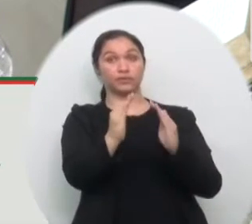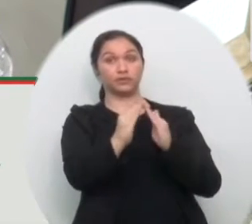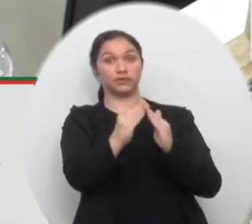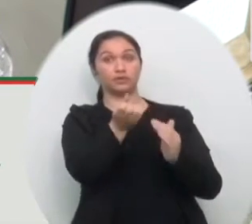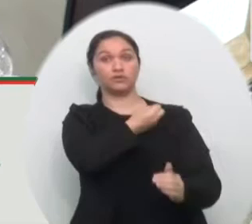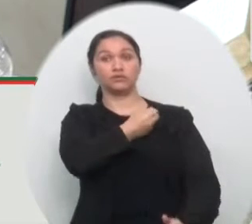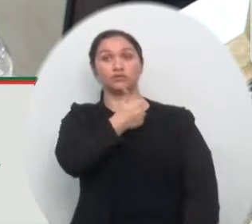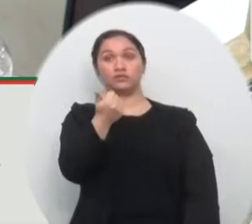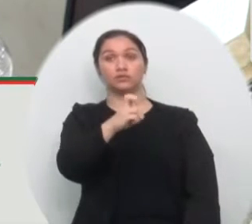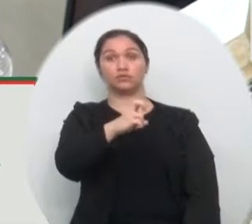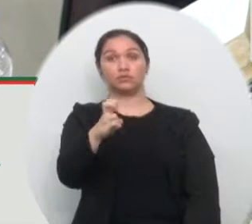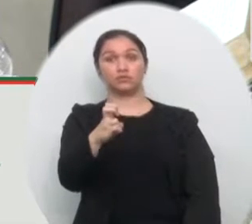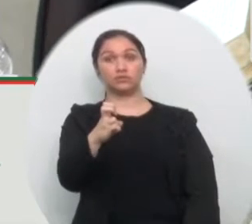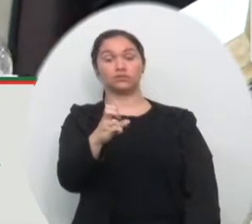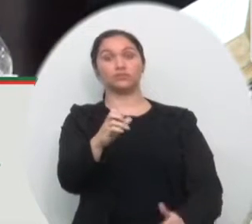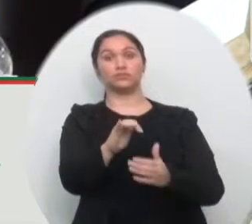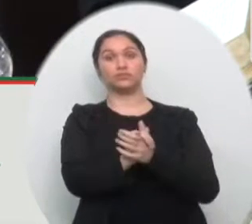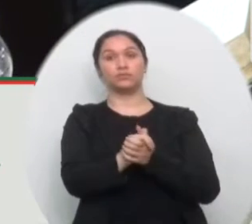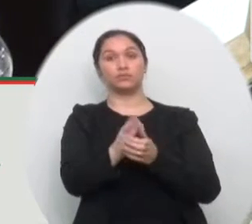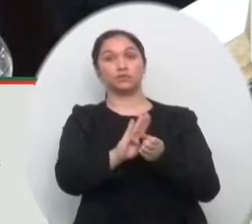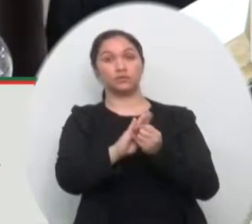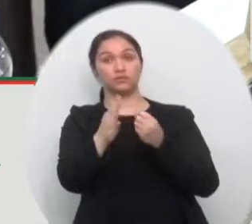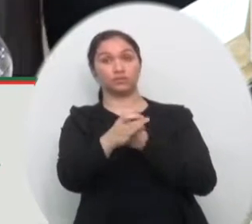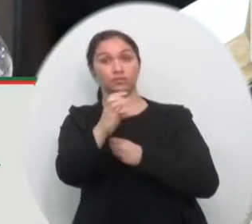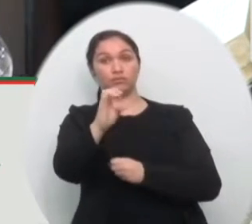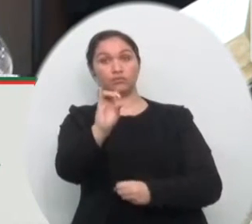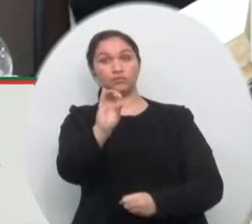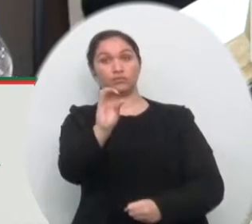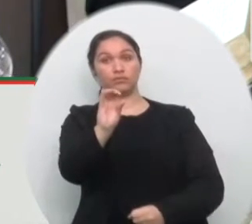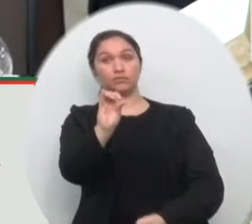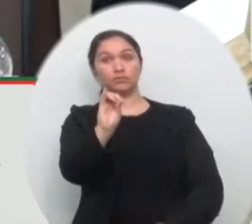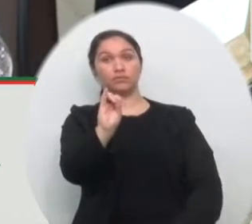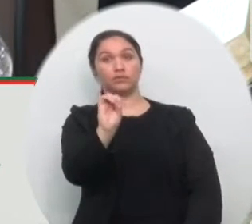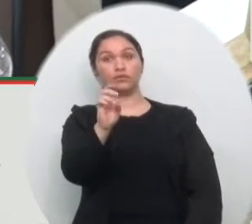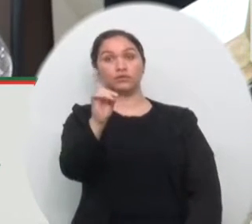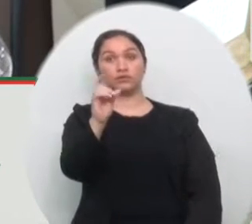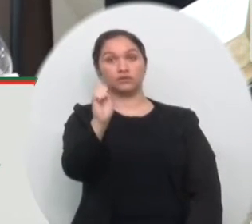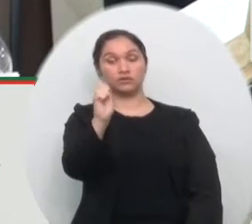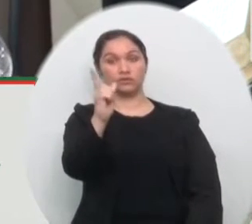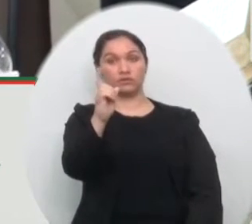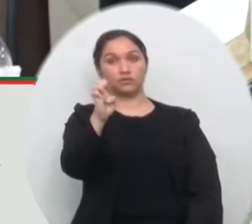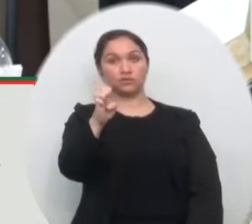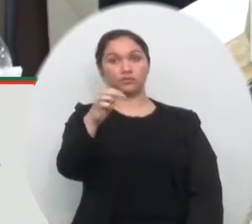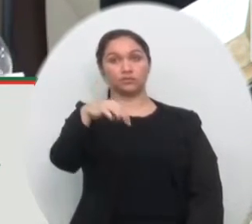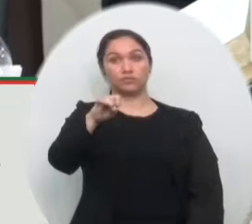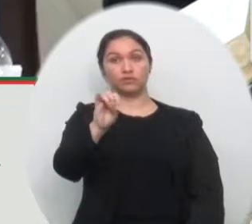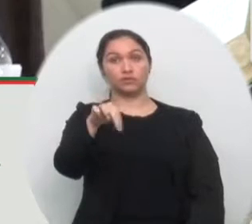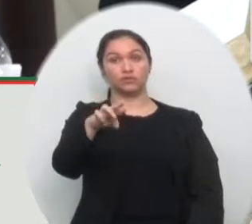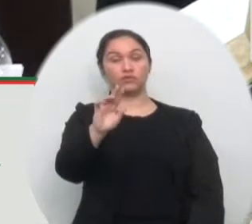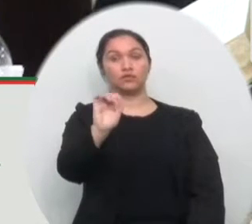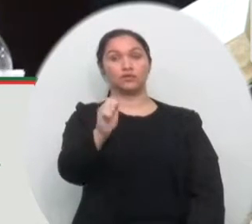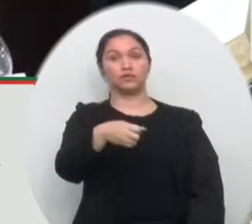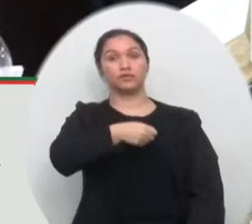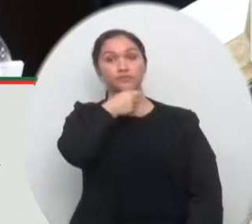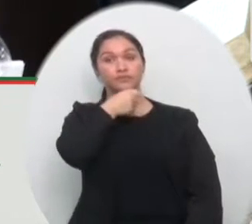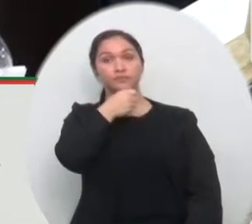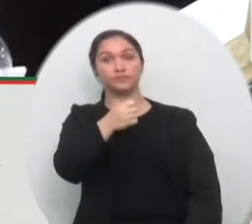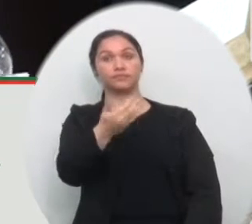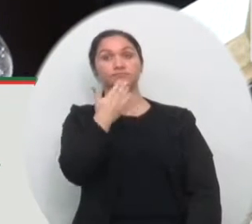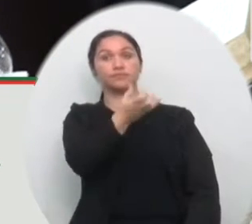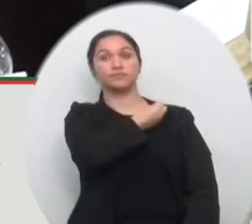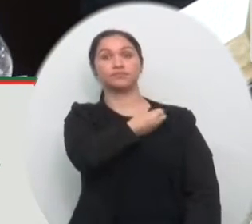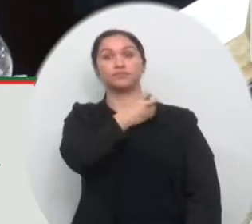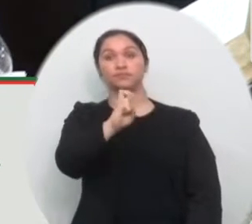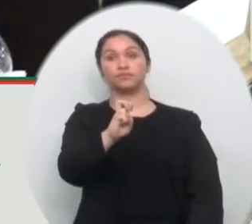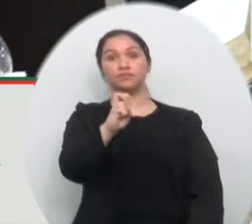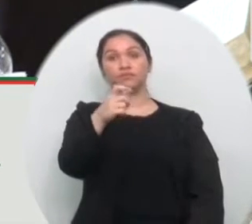155, localizado nos bairros Cidade Mineira, Velha e Vila Manaus. Indicação número 571/18, autoria